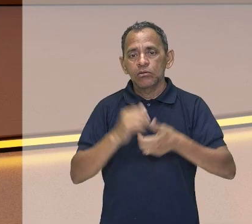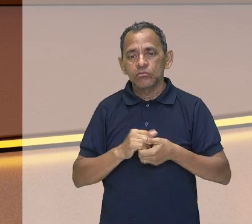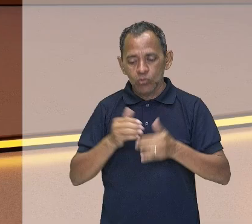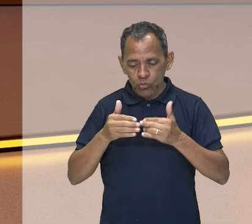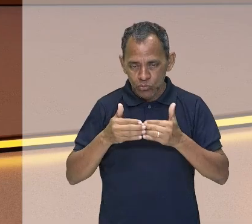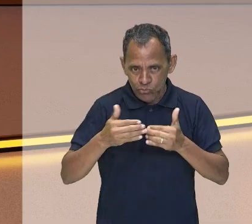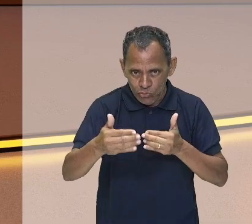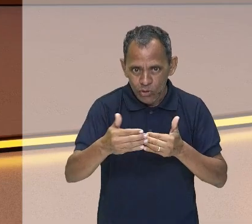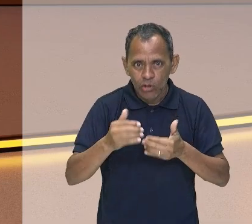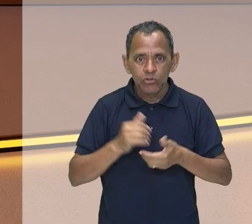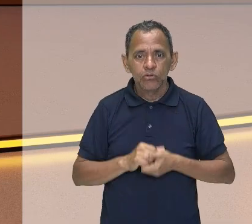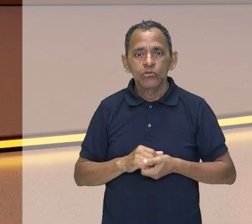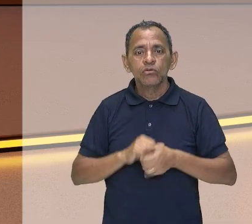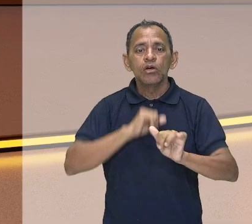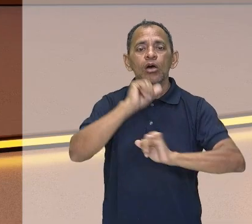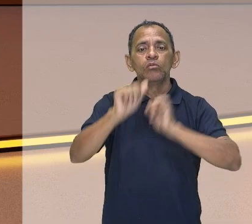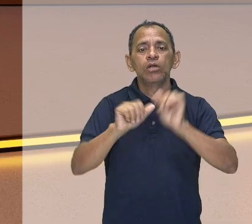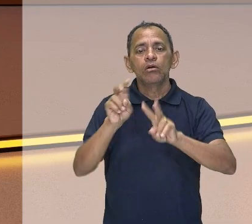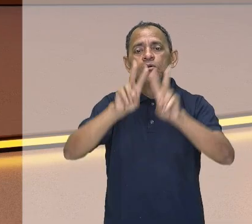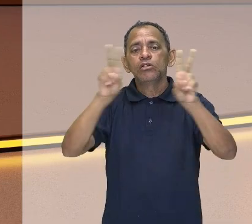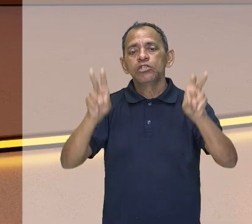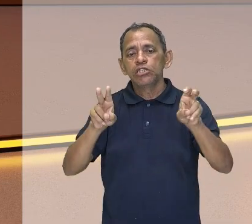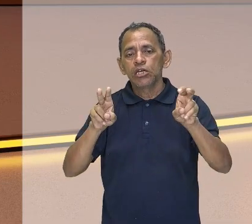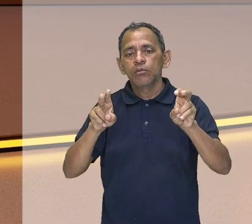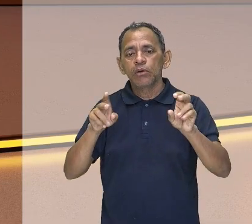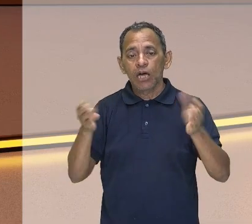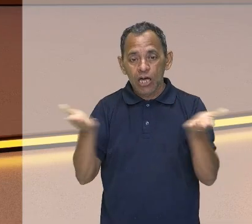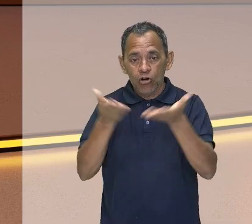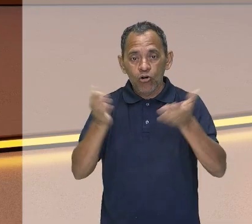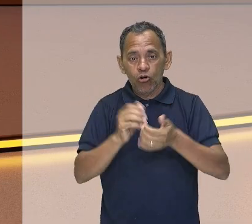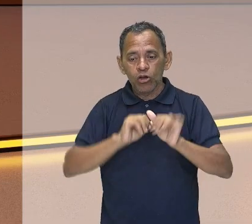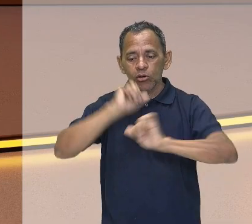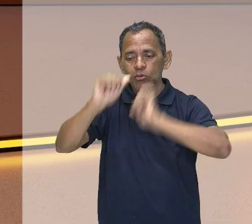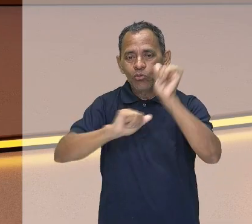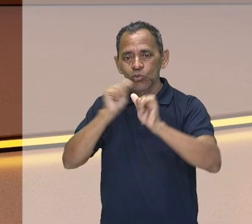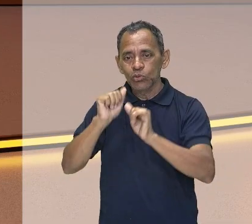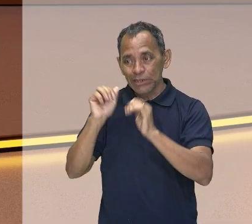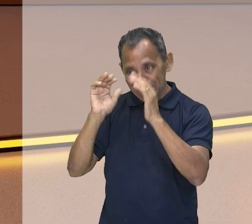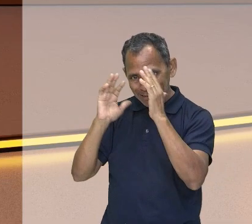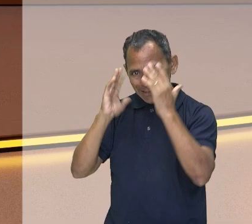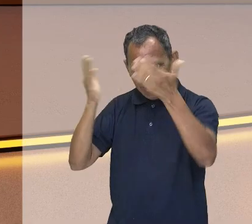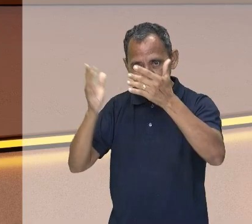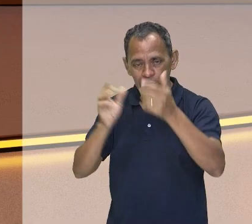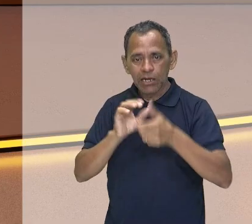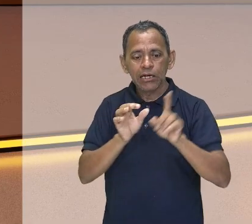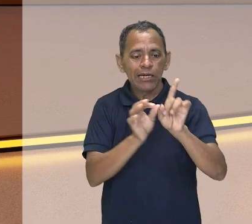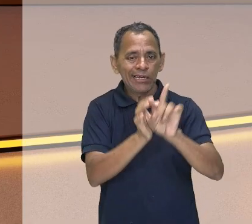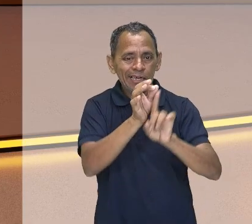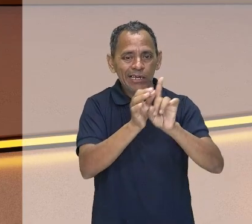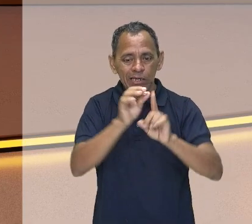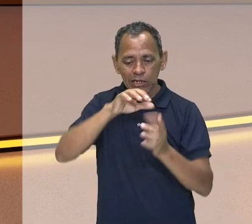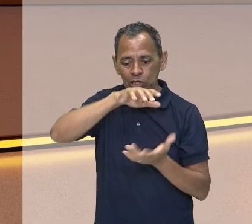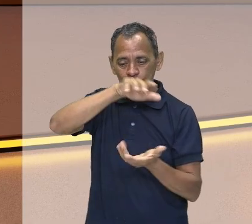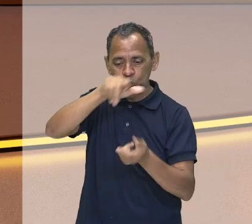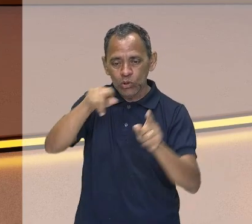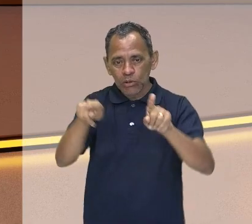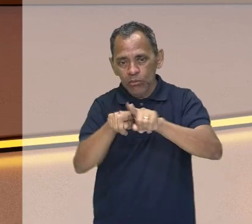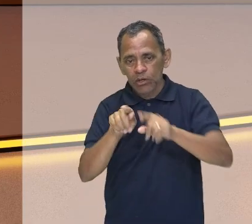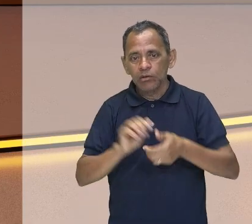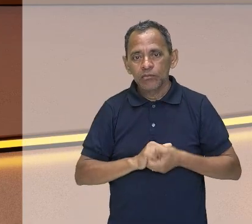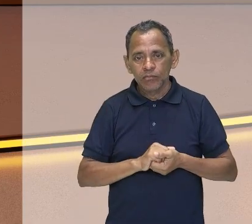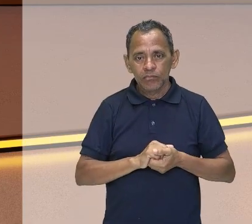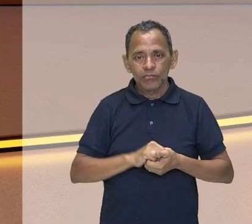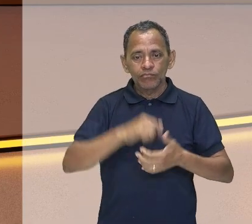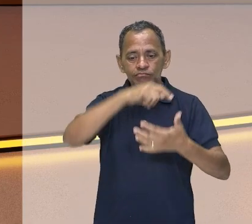vai mudar um pouco de assunto e nós vamos tratar de mudanças climáticas e aquecimento global, e a gente vai entender a relação entre mudanças climáticas e